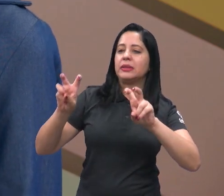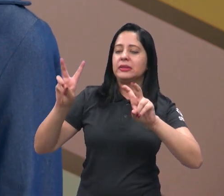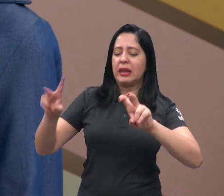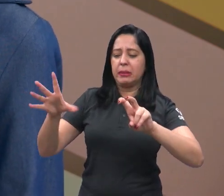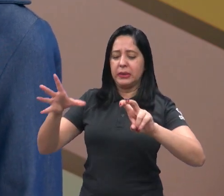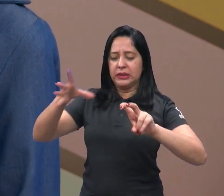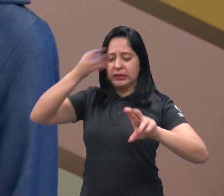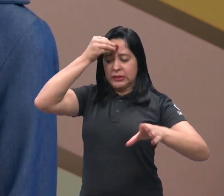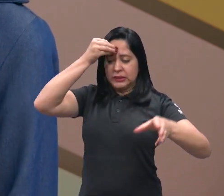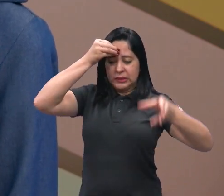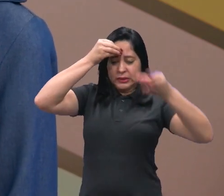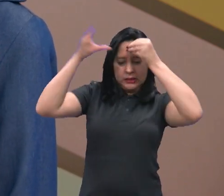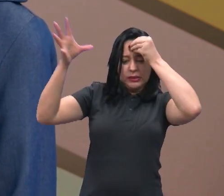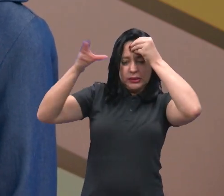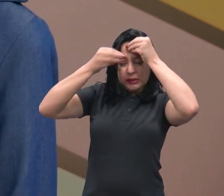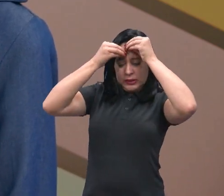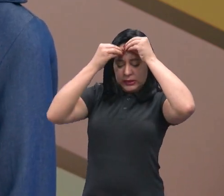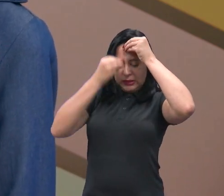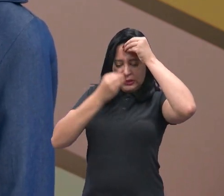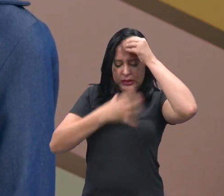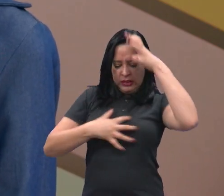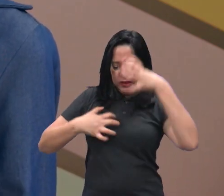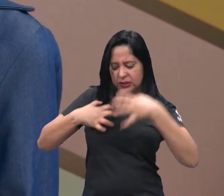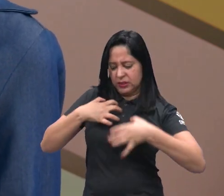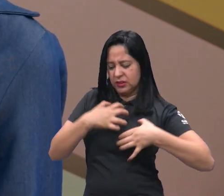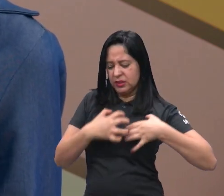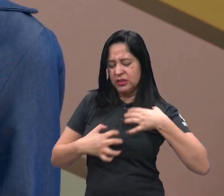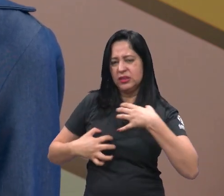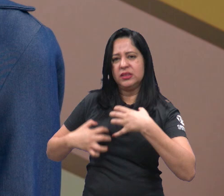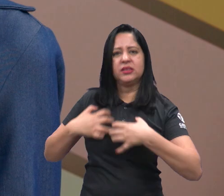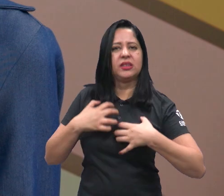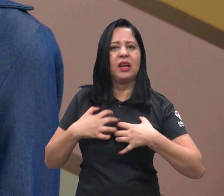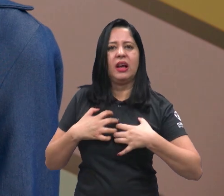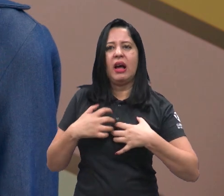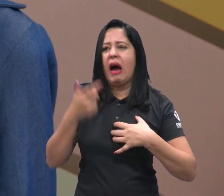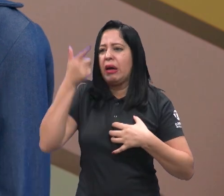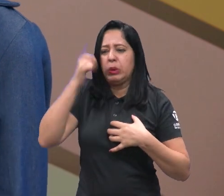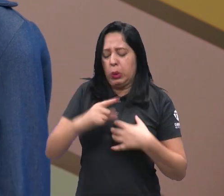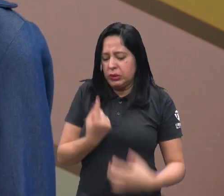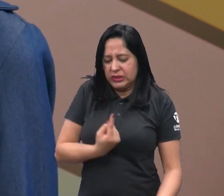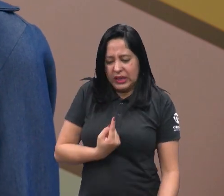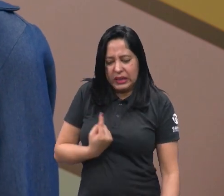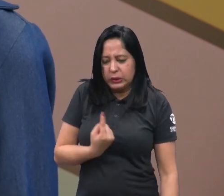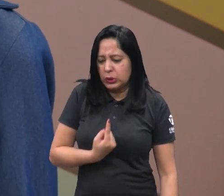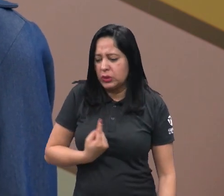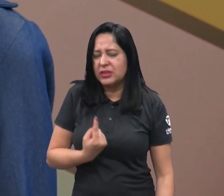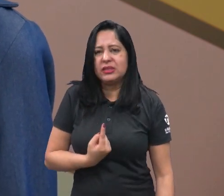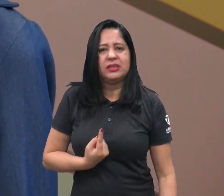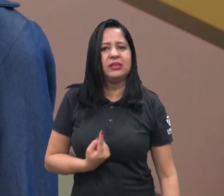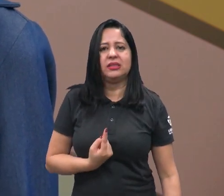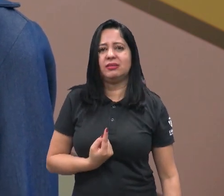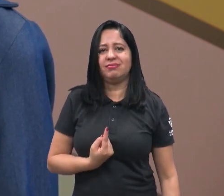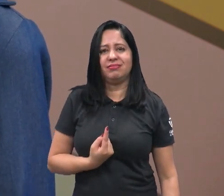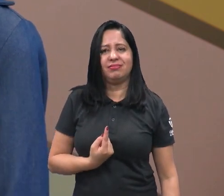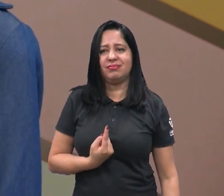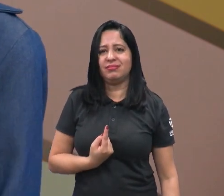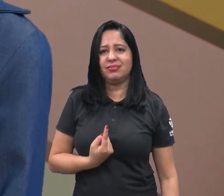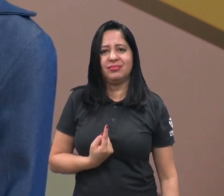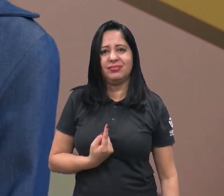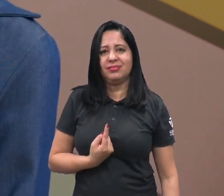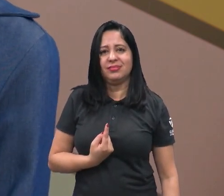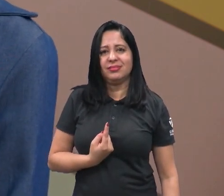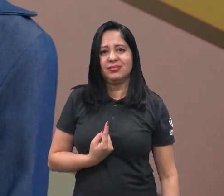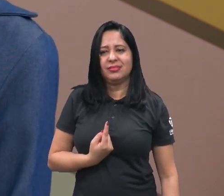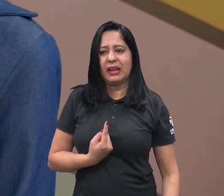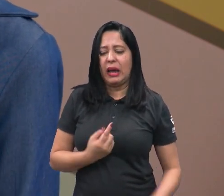vida e quando você também começa a não conseguir sozinho respondê-las, aí